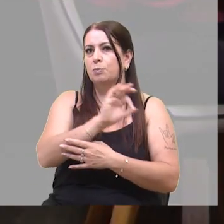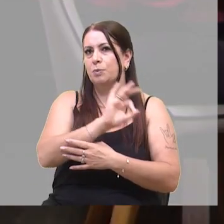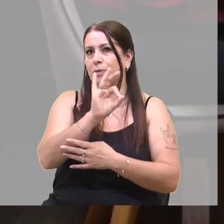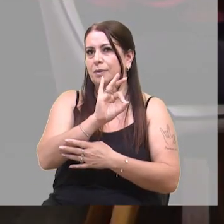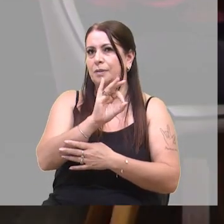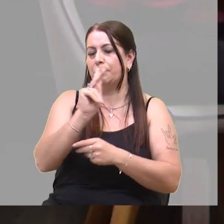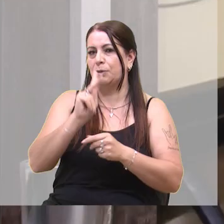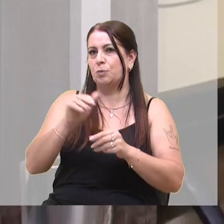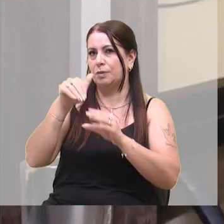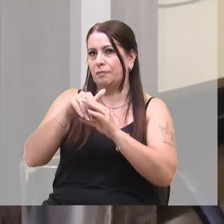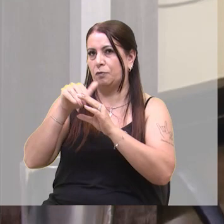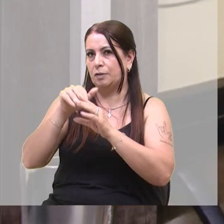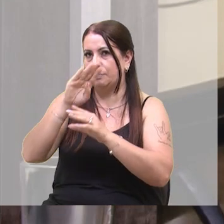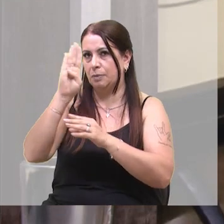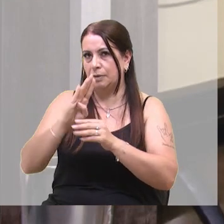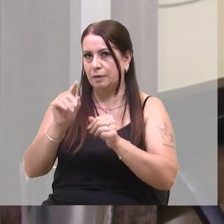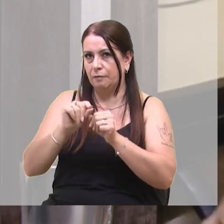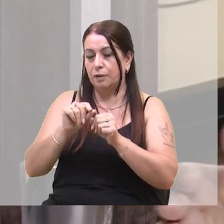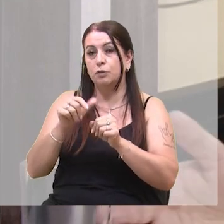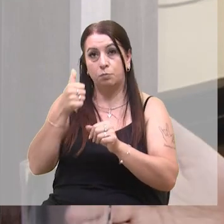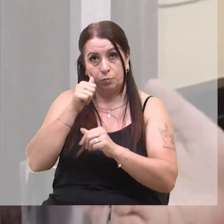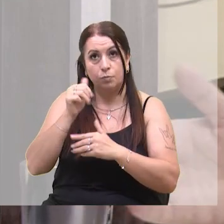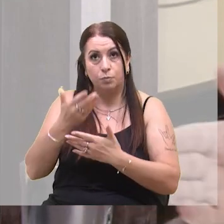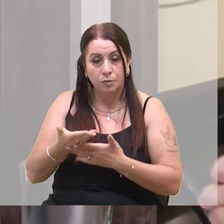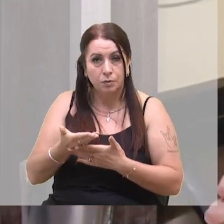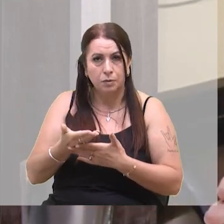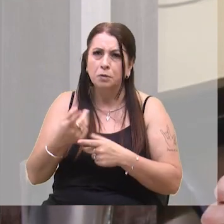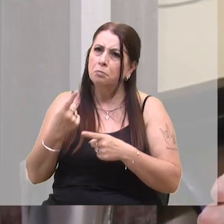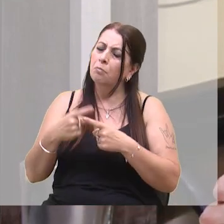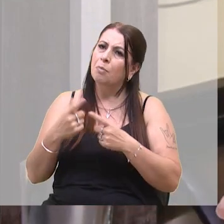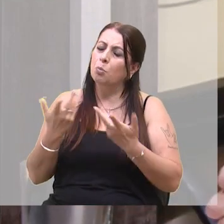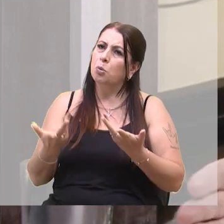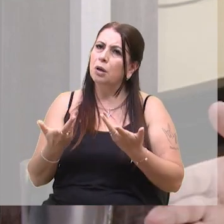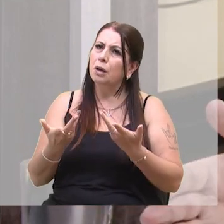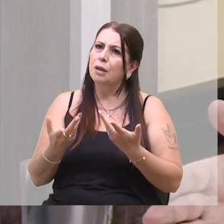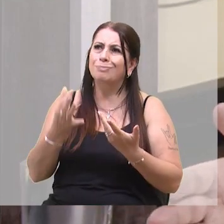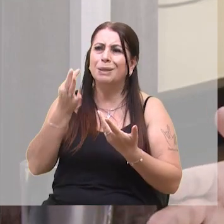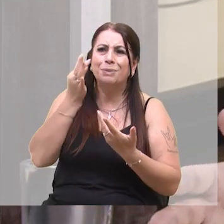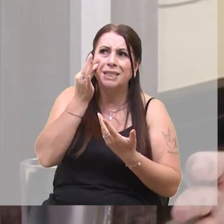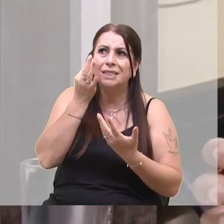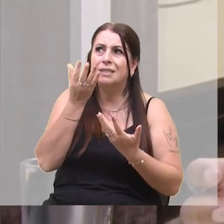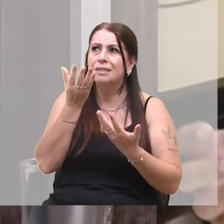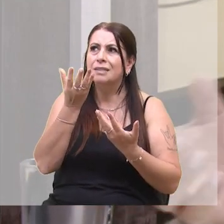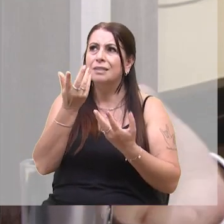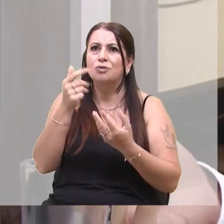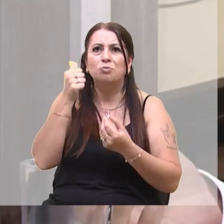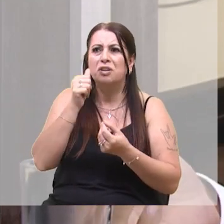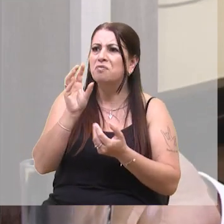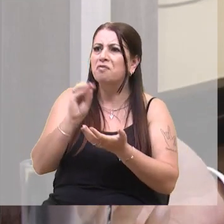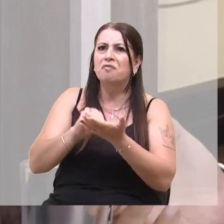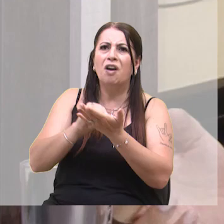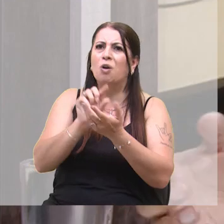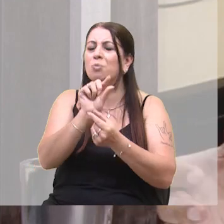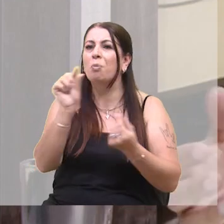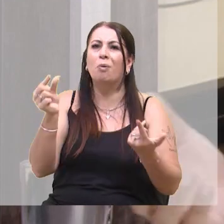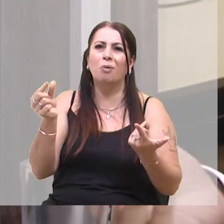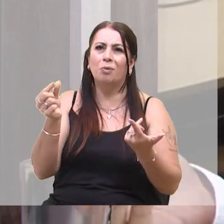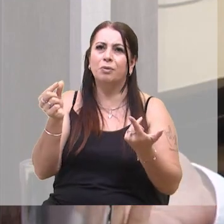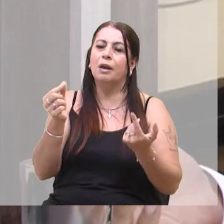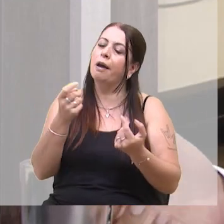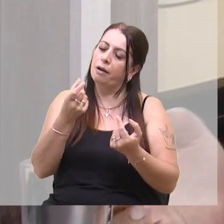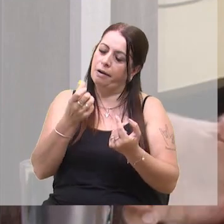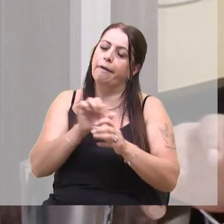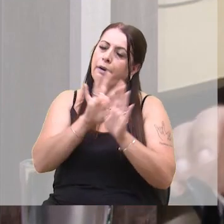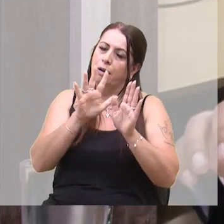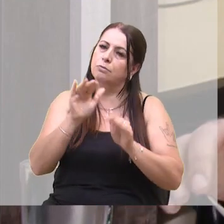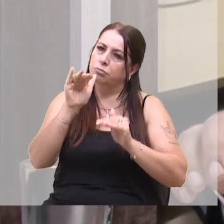pauta mais da política mesmo. Porque mais de 50% do eleitorado brasileiro é composto por mulheres. E por que